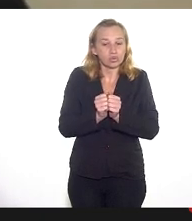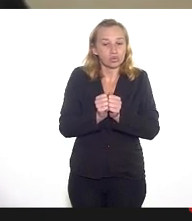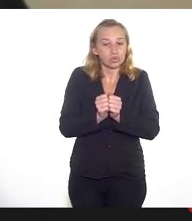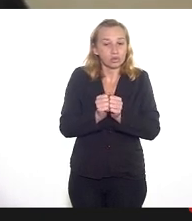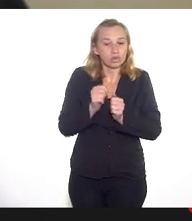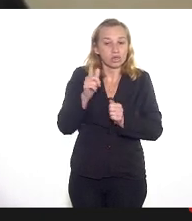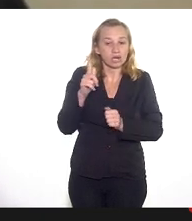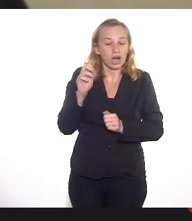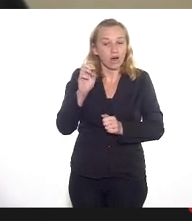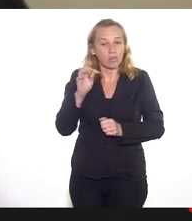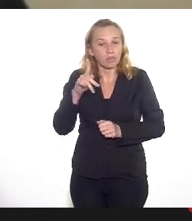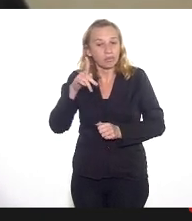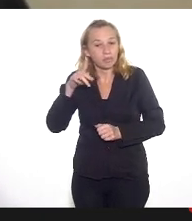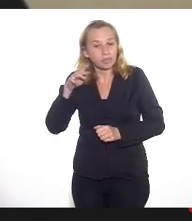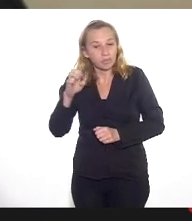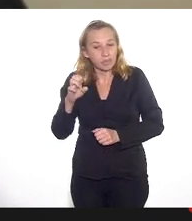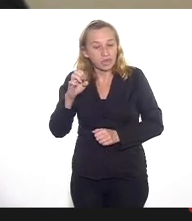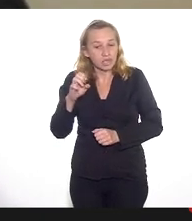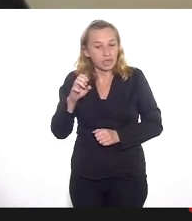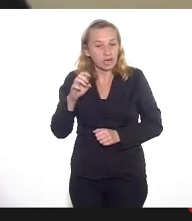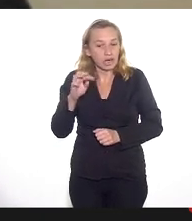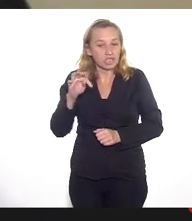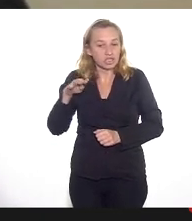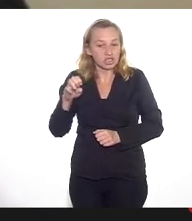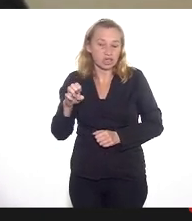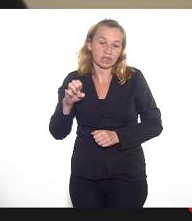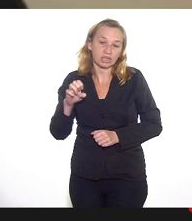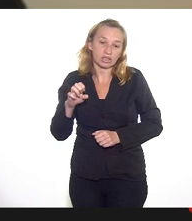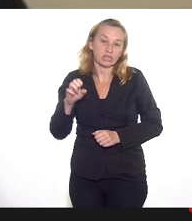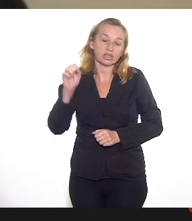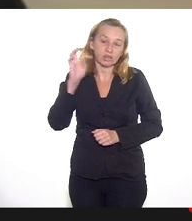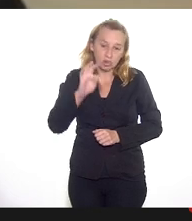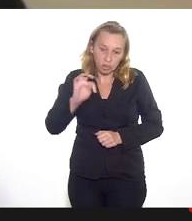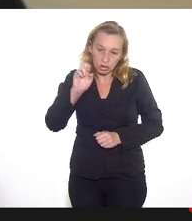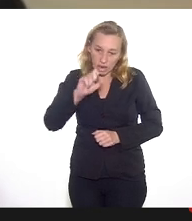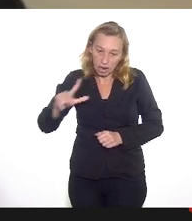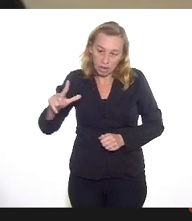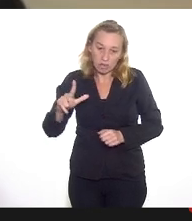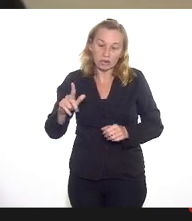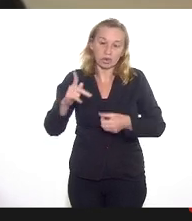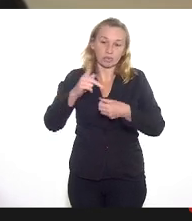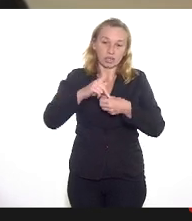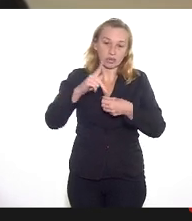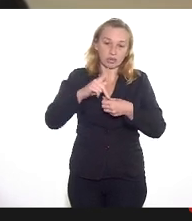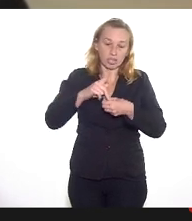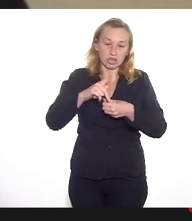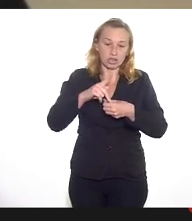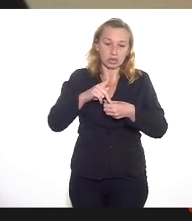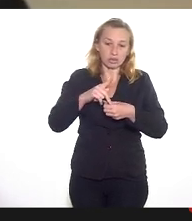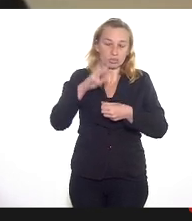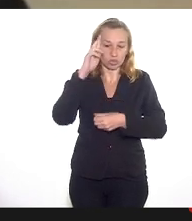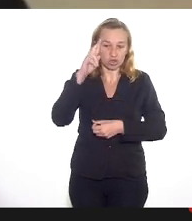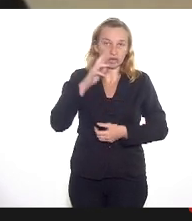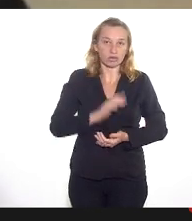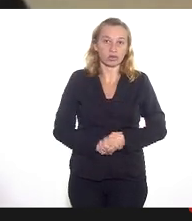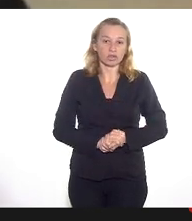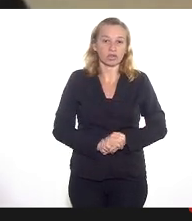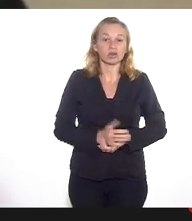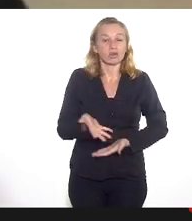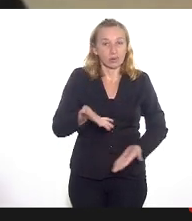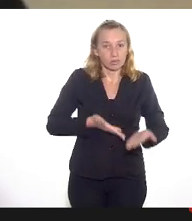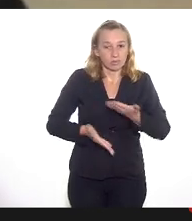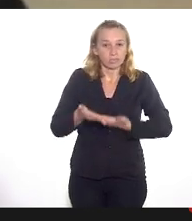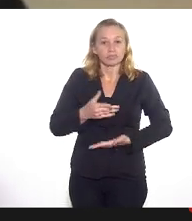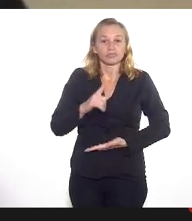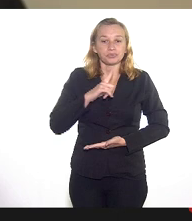Galp, a gente, a Total e a Petrobras como operadora. Essas são as parcerias